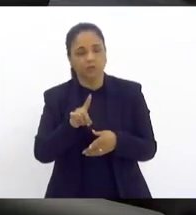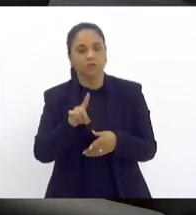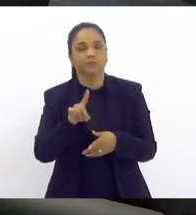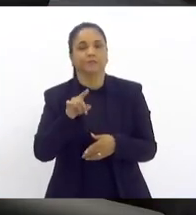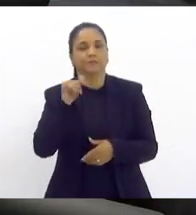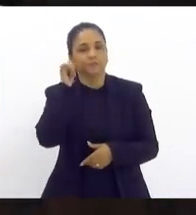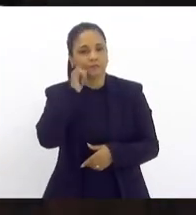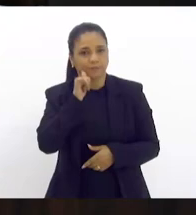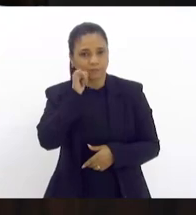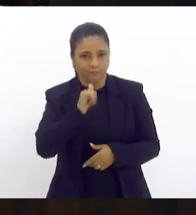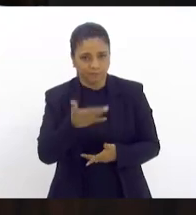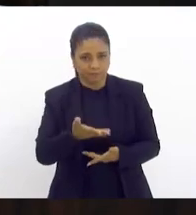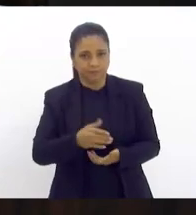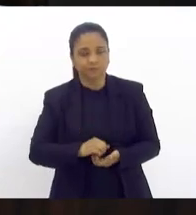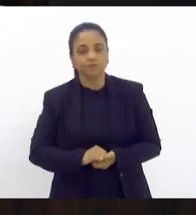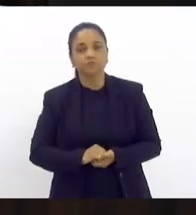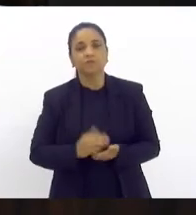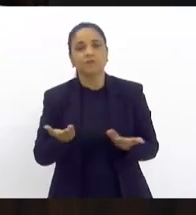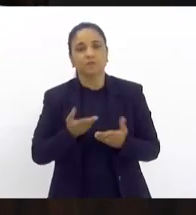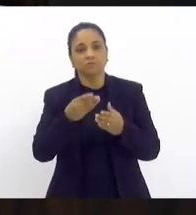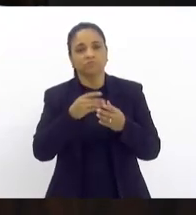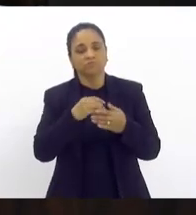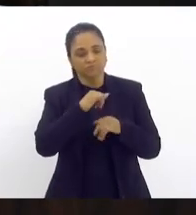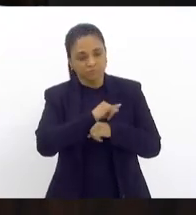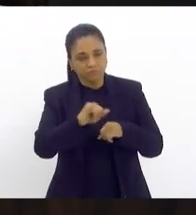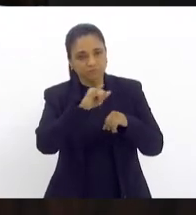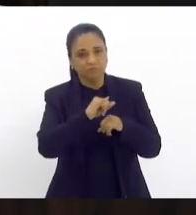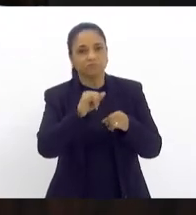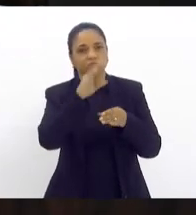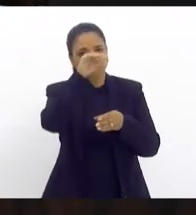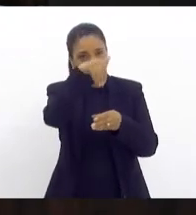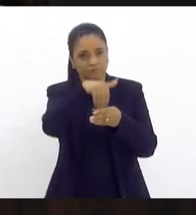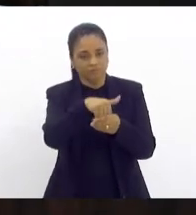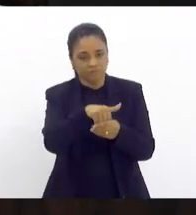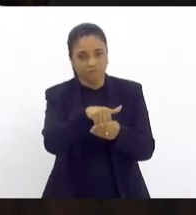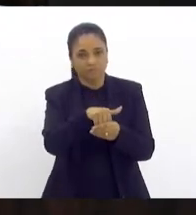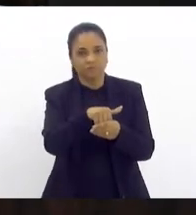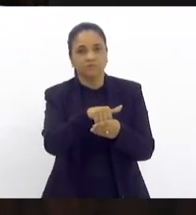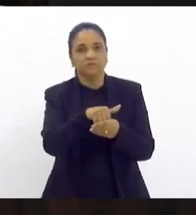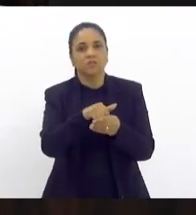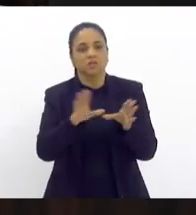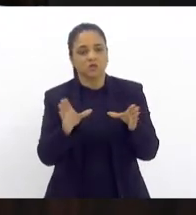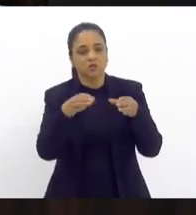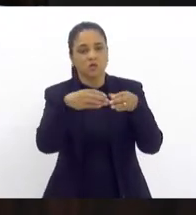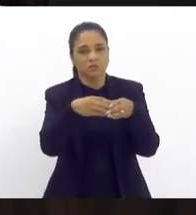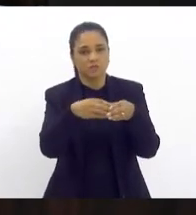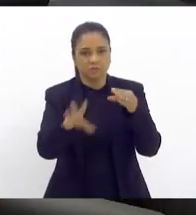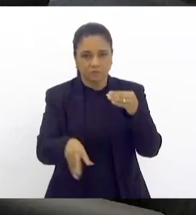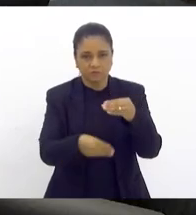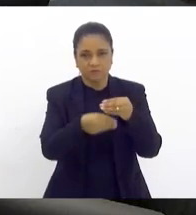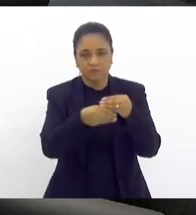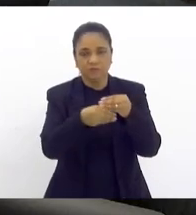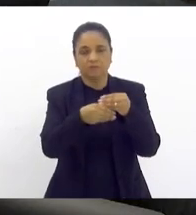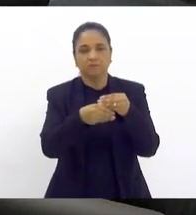Obrigada com os pareceres emitidos em votação a emenda da Comissão de Justiça